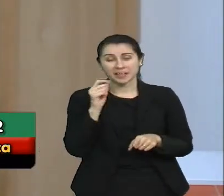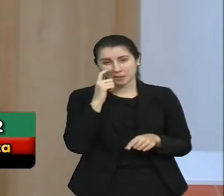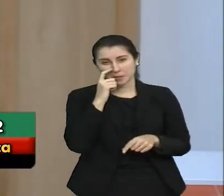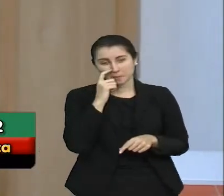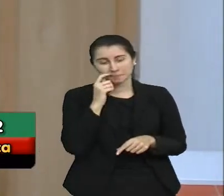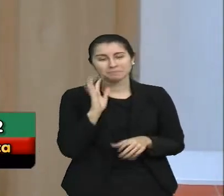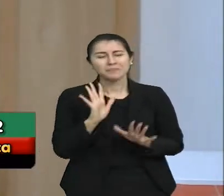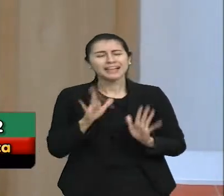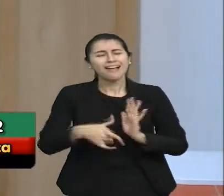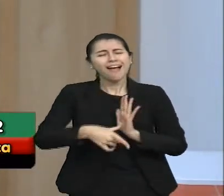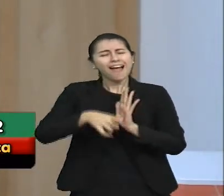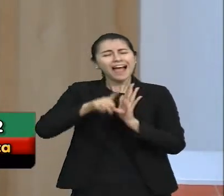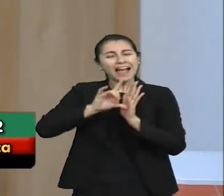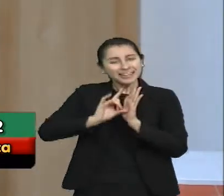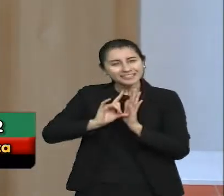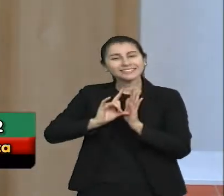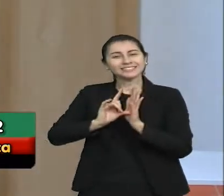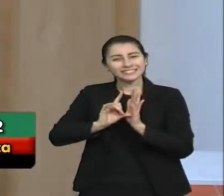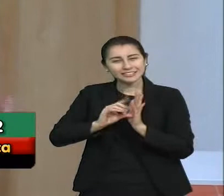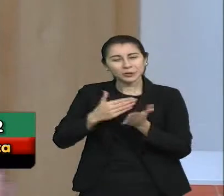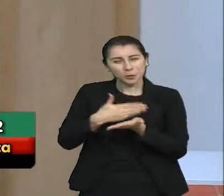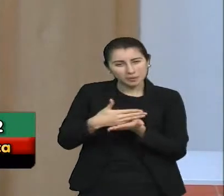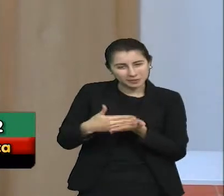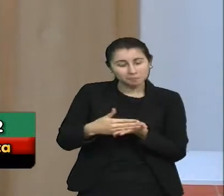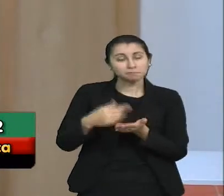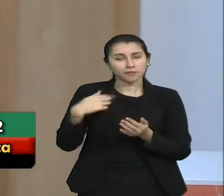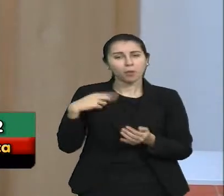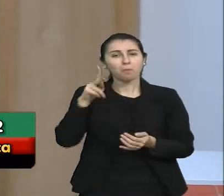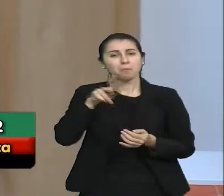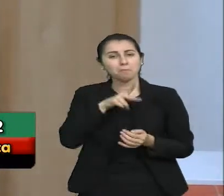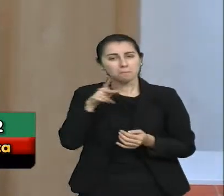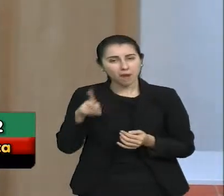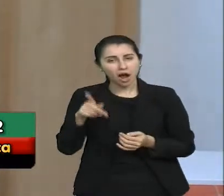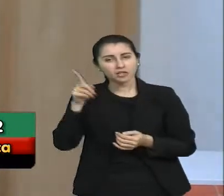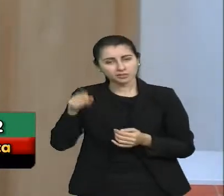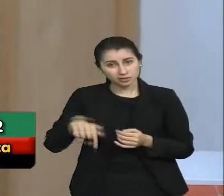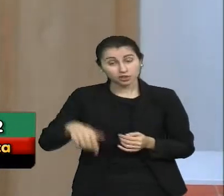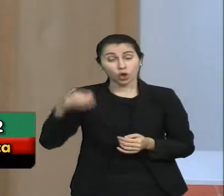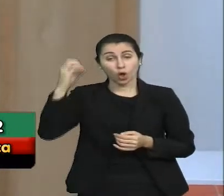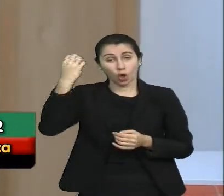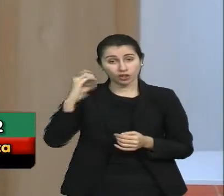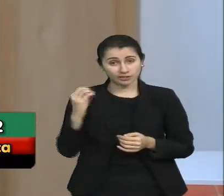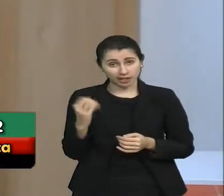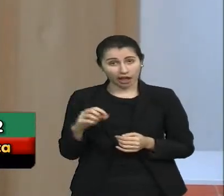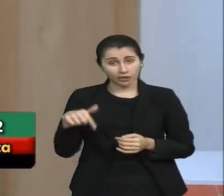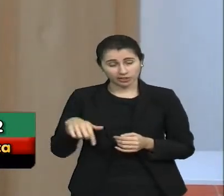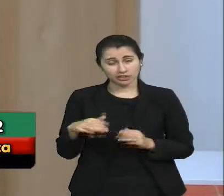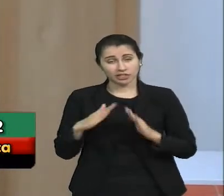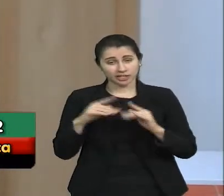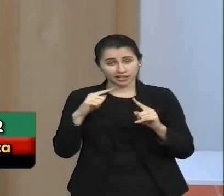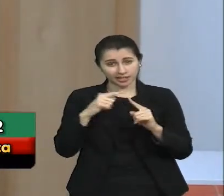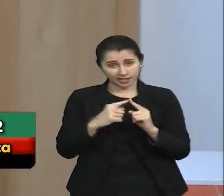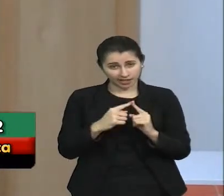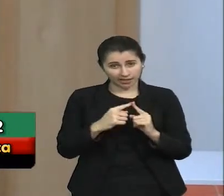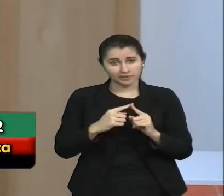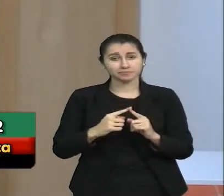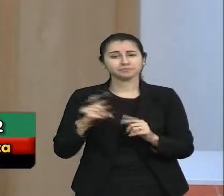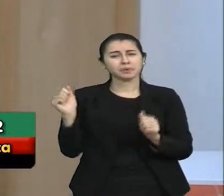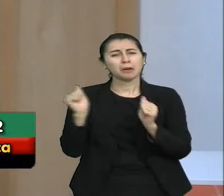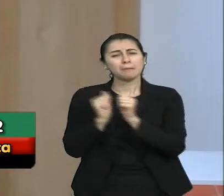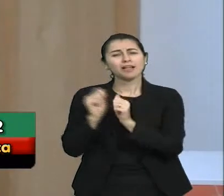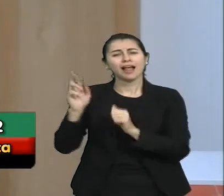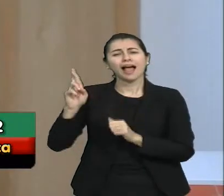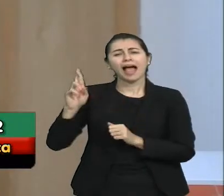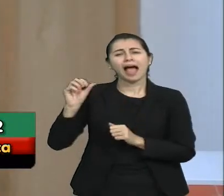antes de... Sou padre da Diocese de Osasco, né? Minha comunidade de origem é Osasco, agora estou aqui em São Paulo, ali na Raposo